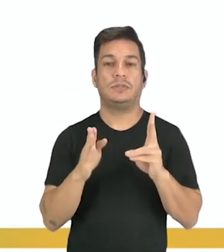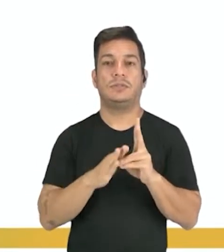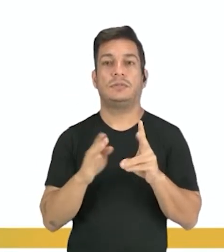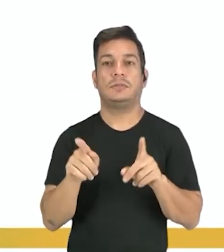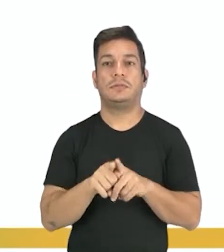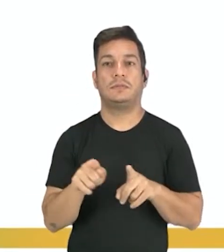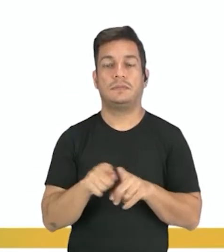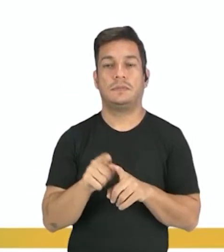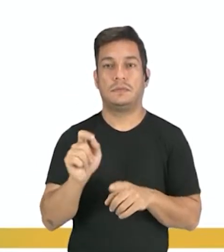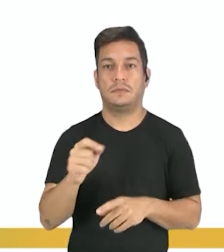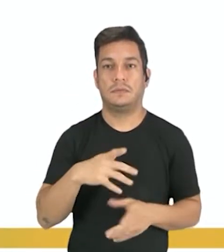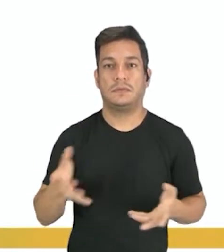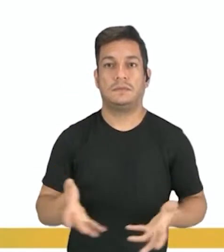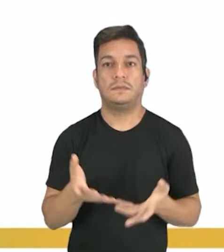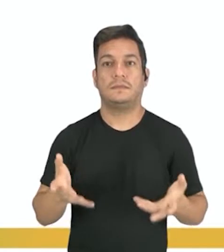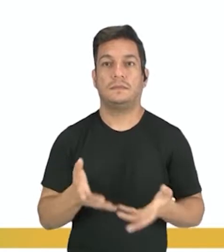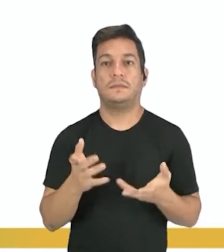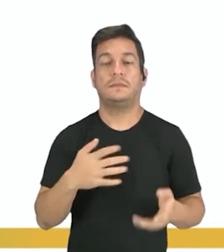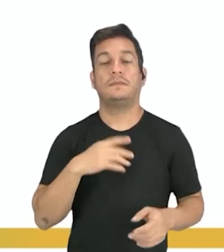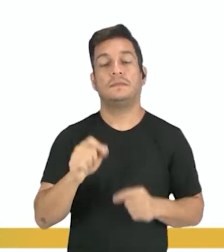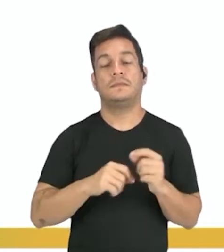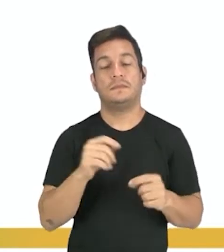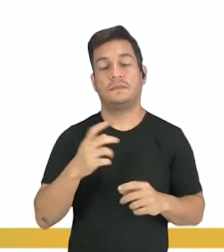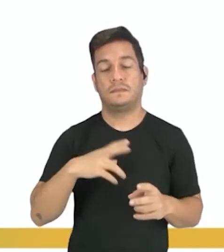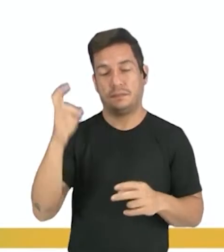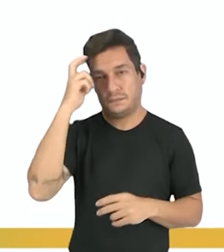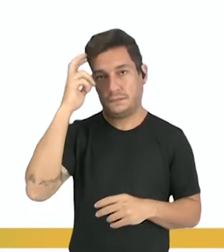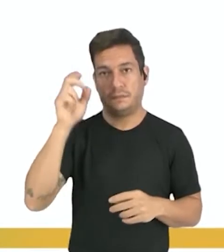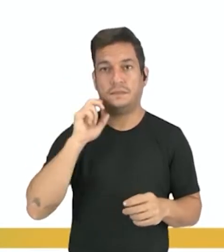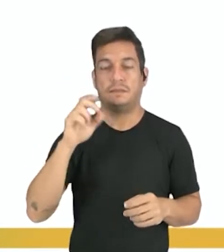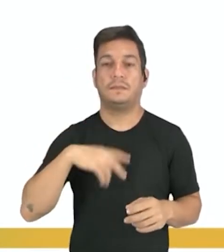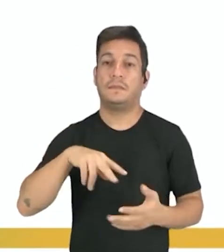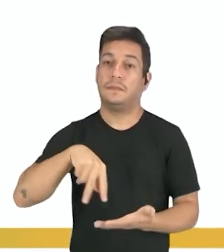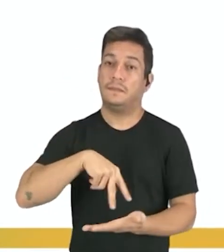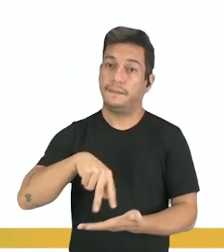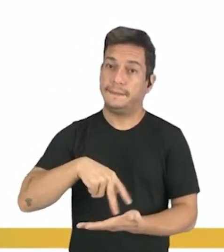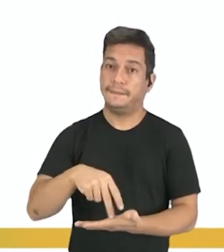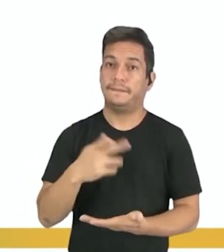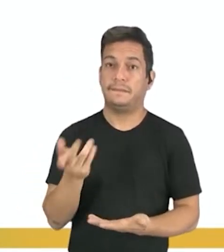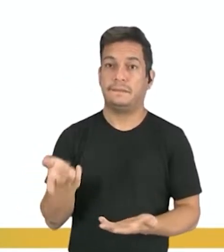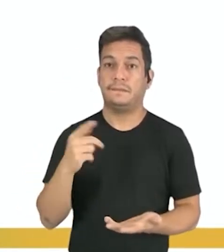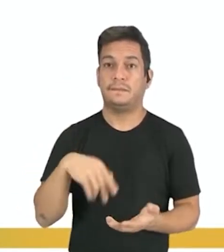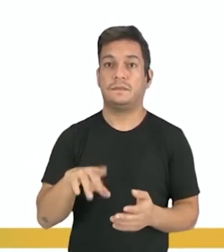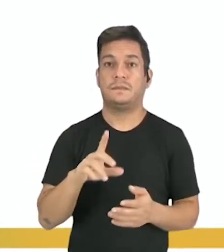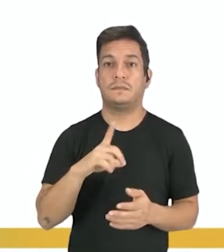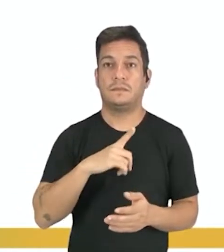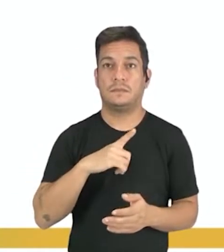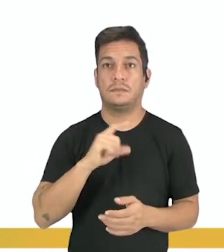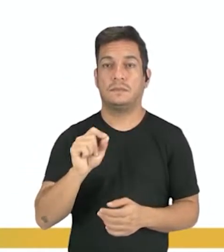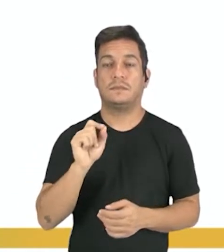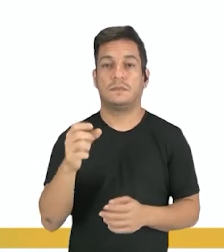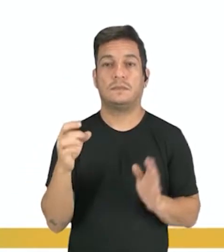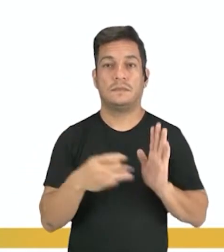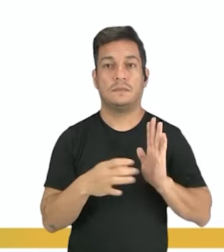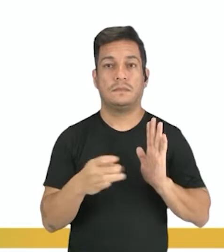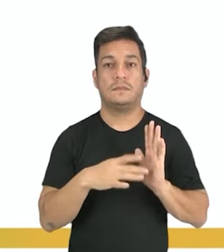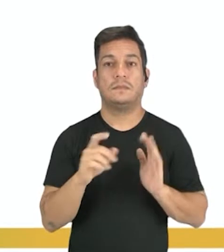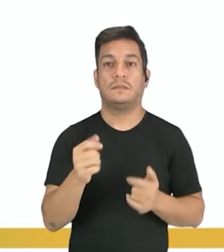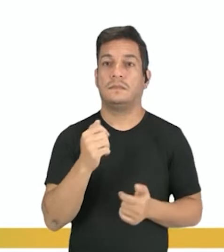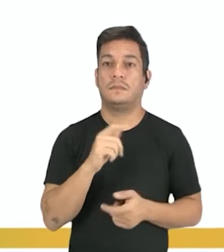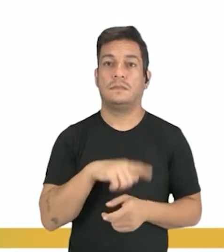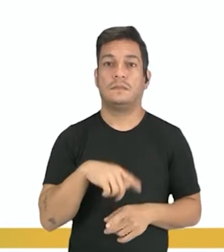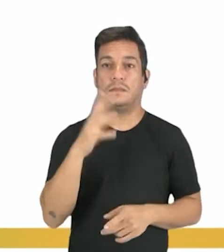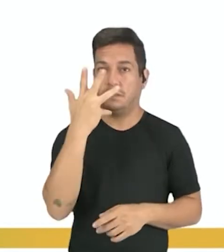apresenta manifestação cultural de maior afluência a dança que se Caracterize destaca